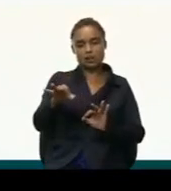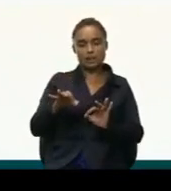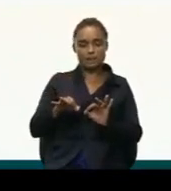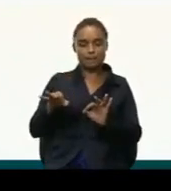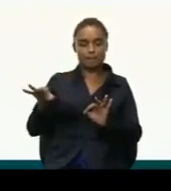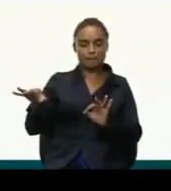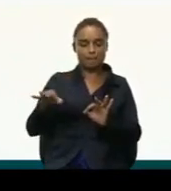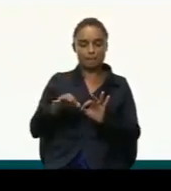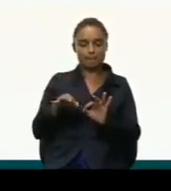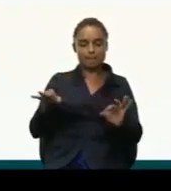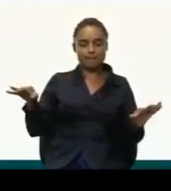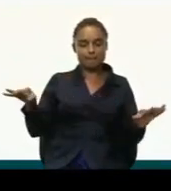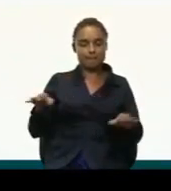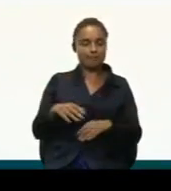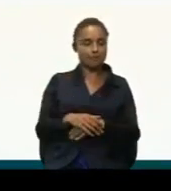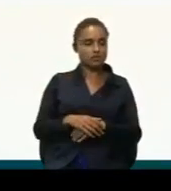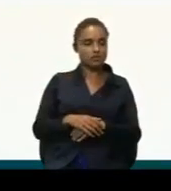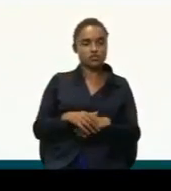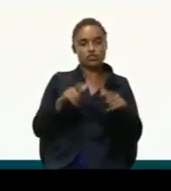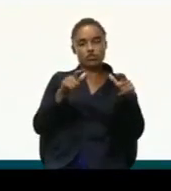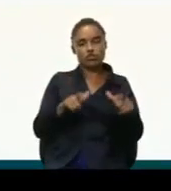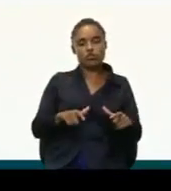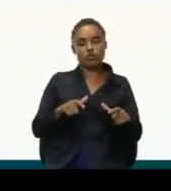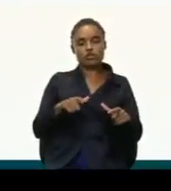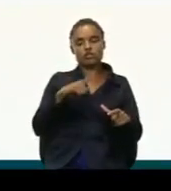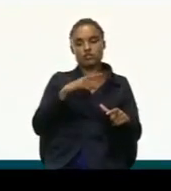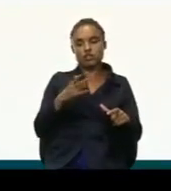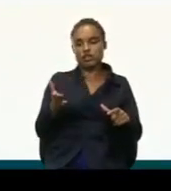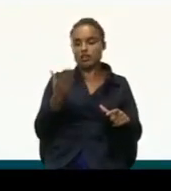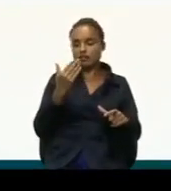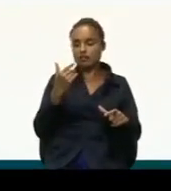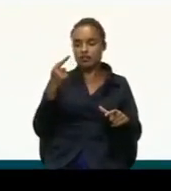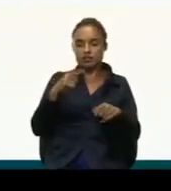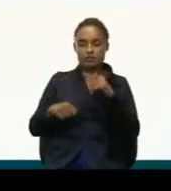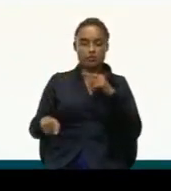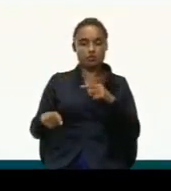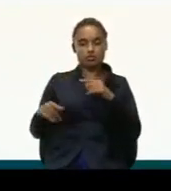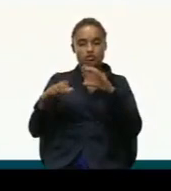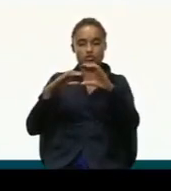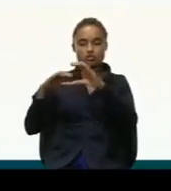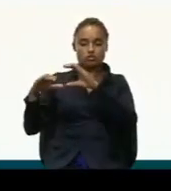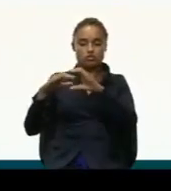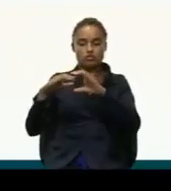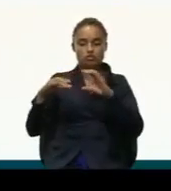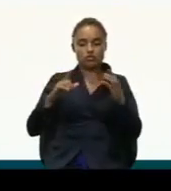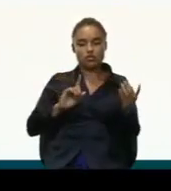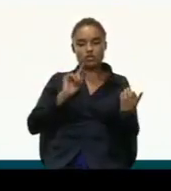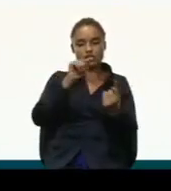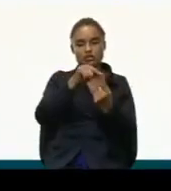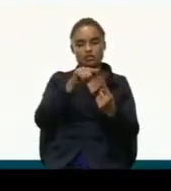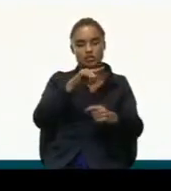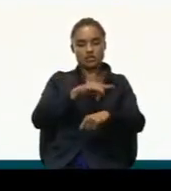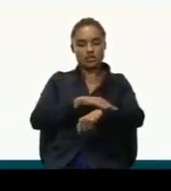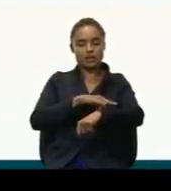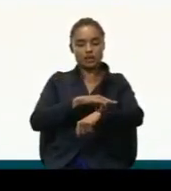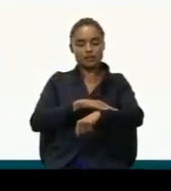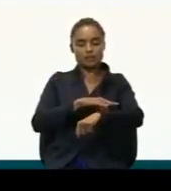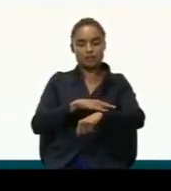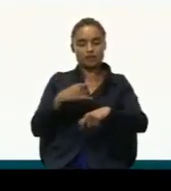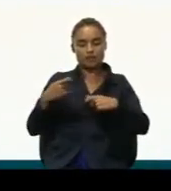Local de refeições não deve ter comunicação direta com as instalações sanitárias. Então, tem que